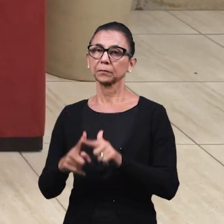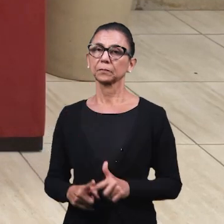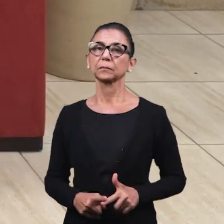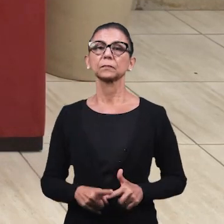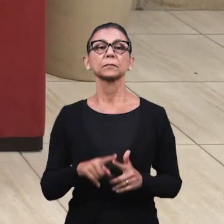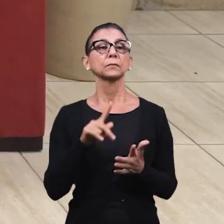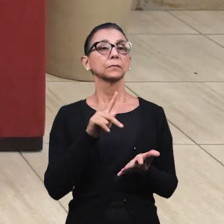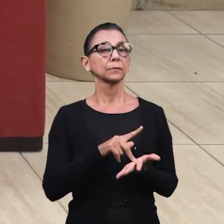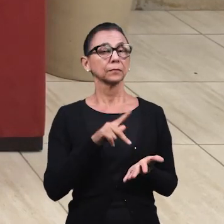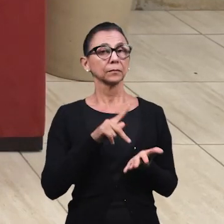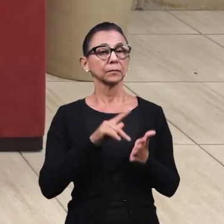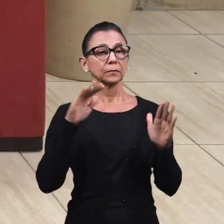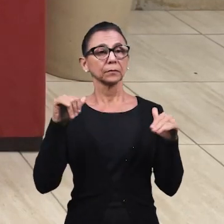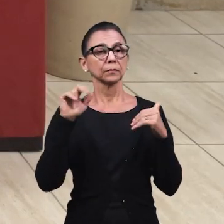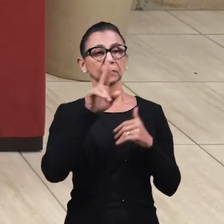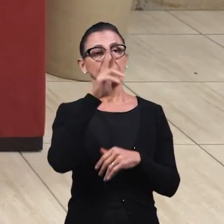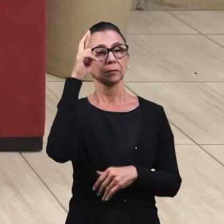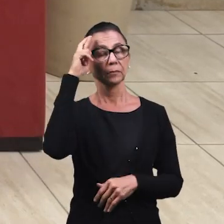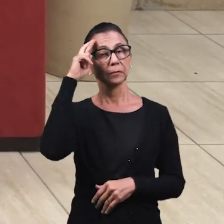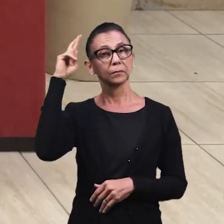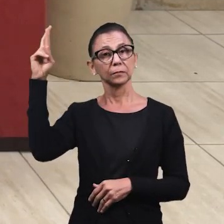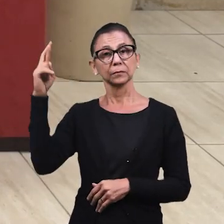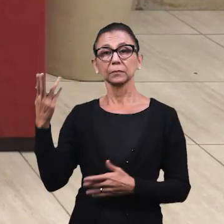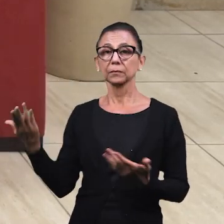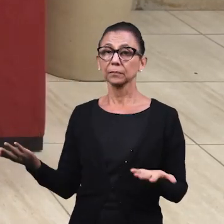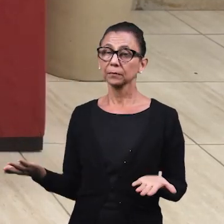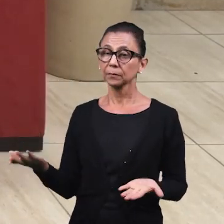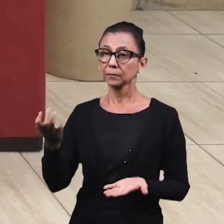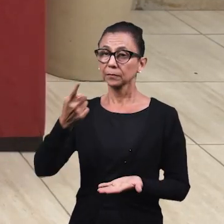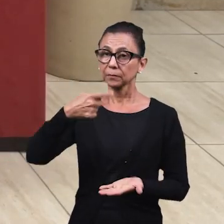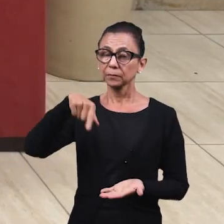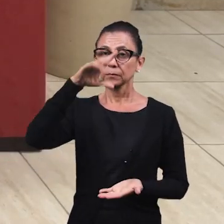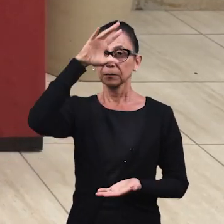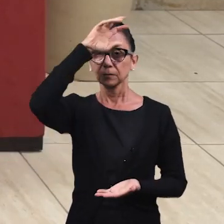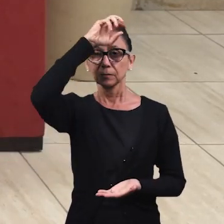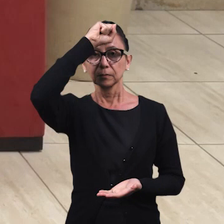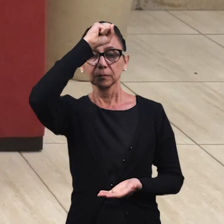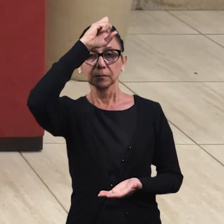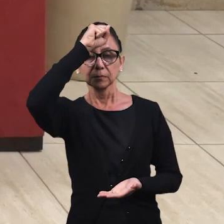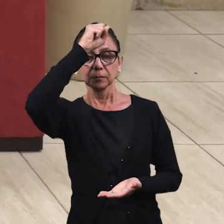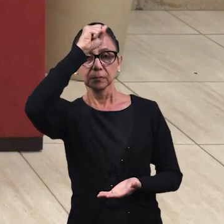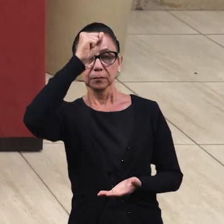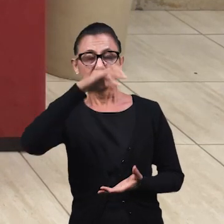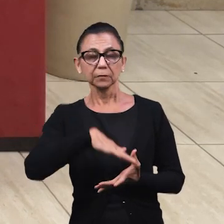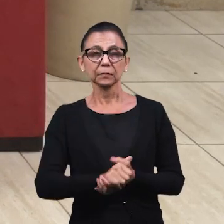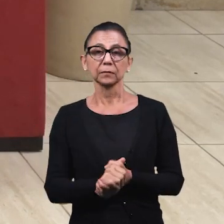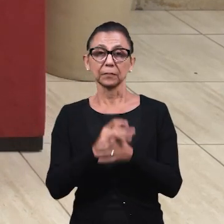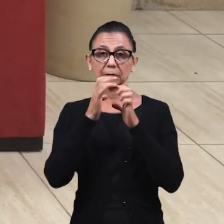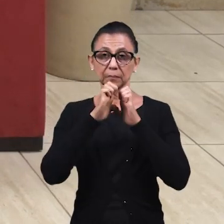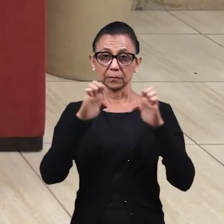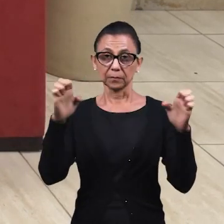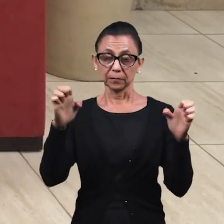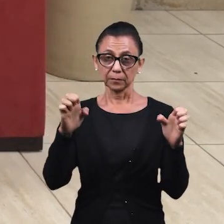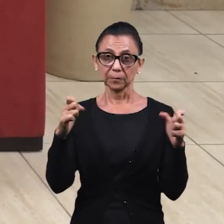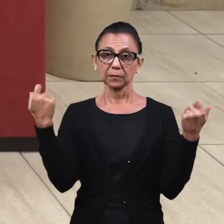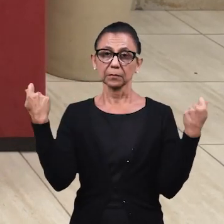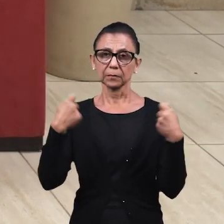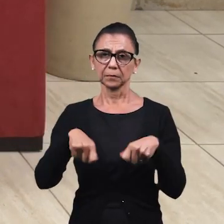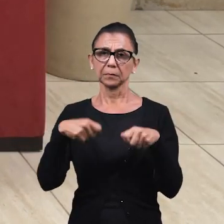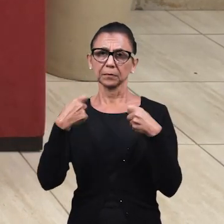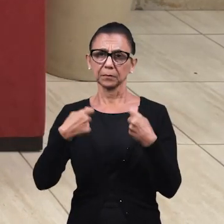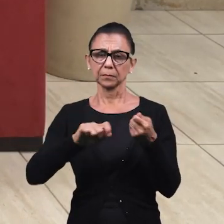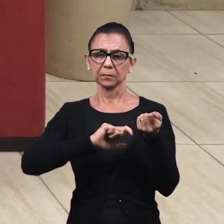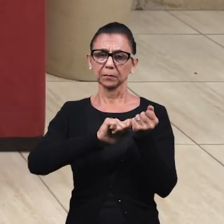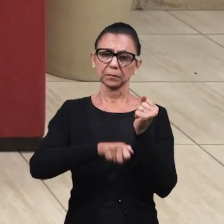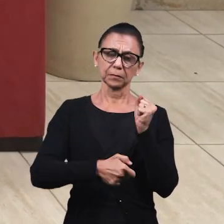meu companheiro, louvado seja o nome do Senhor. E é por isso que temos aprendido que não existe evangelho sem mistério. Porque